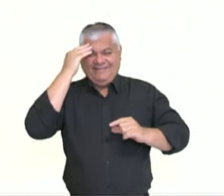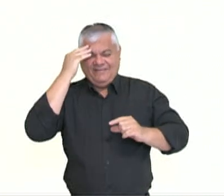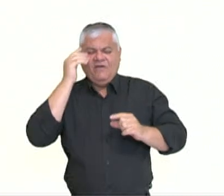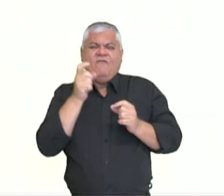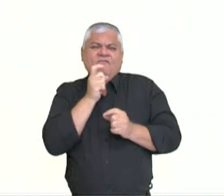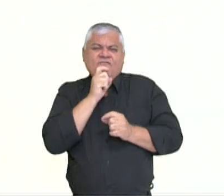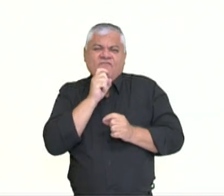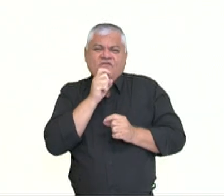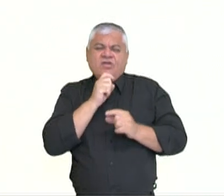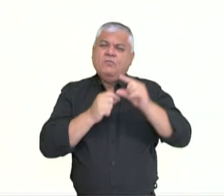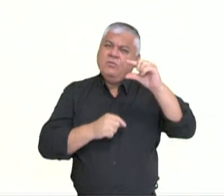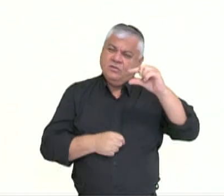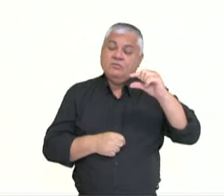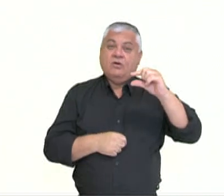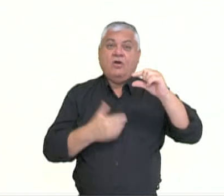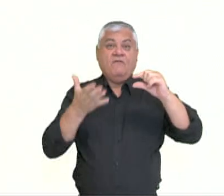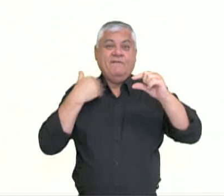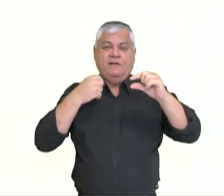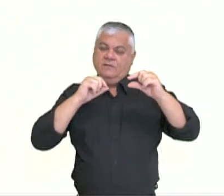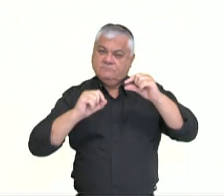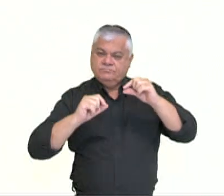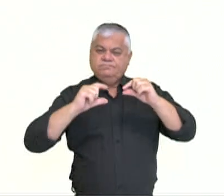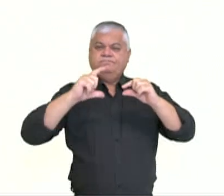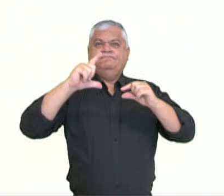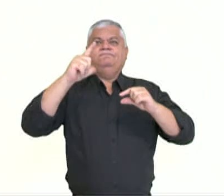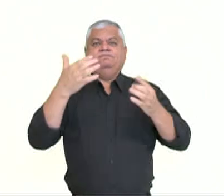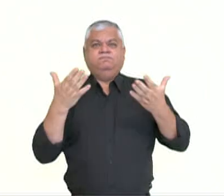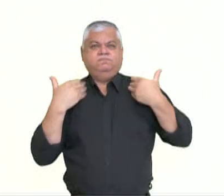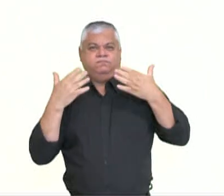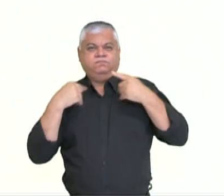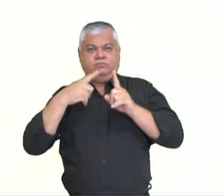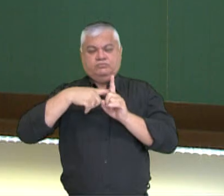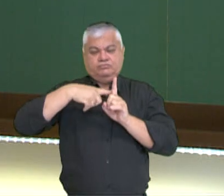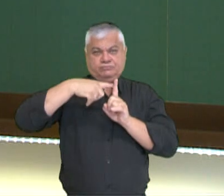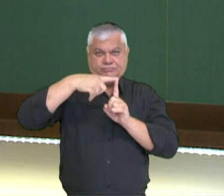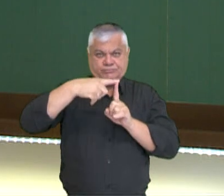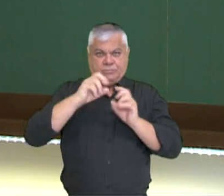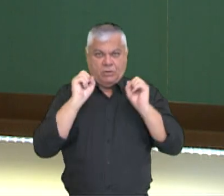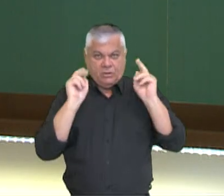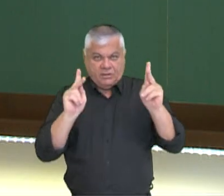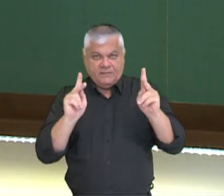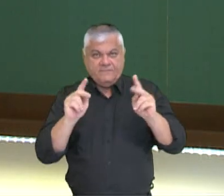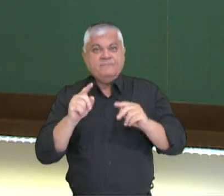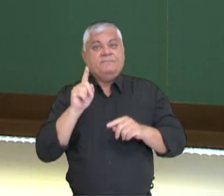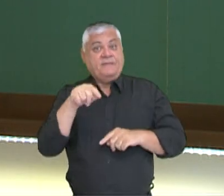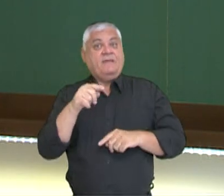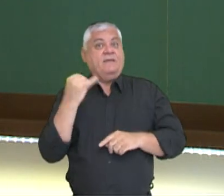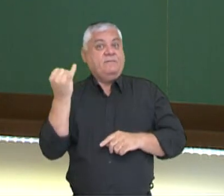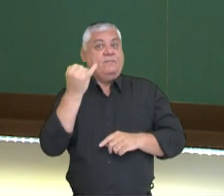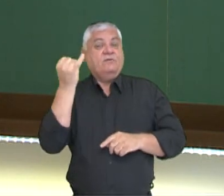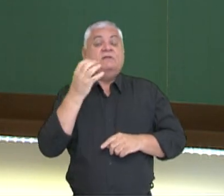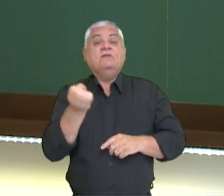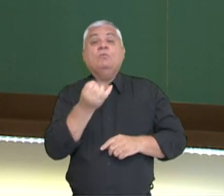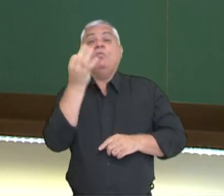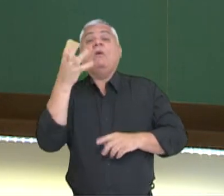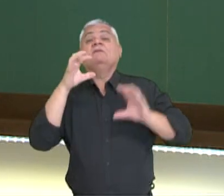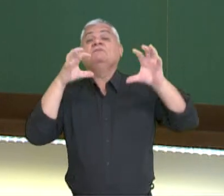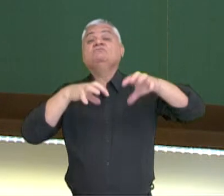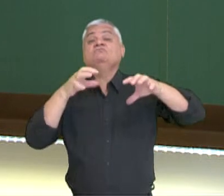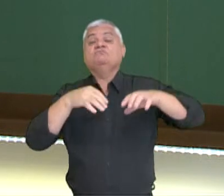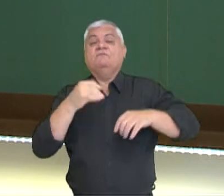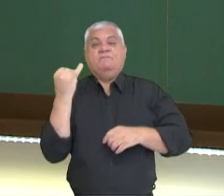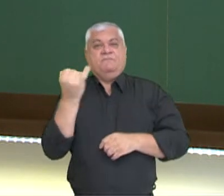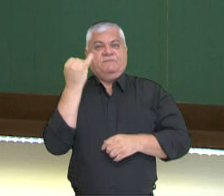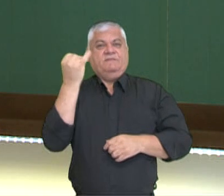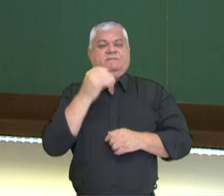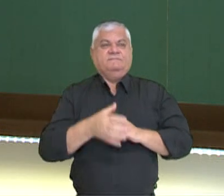diferença tão grande de temperatura entre um período e outro, certo? O que marca mais é a quantidade de chuva, então é